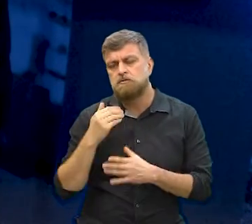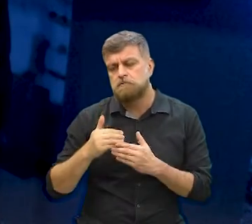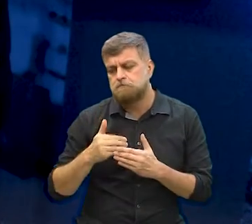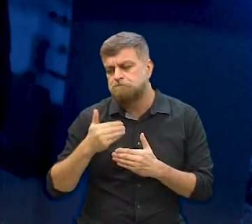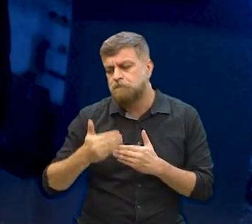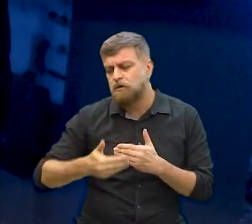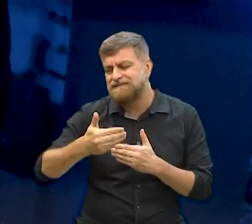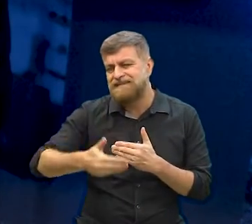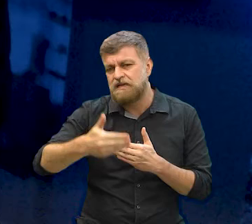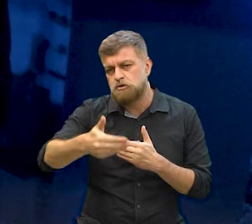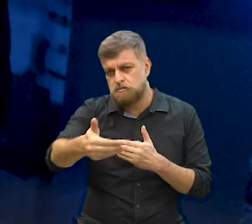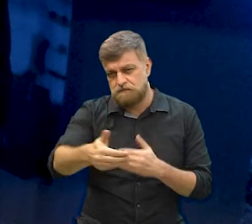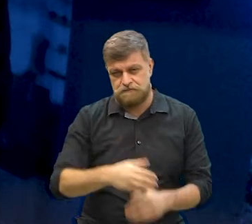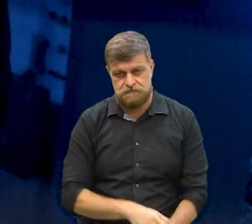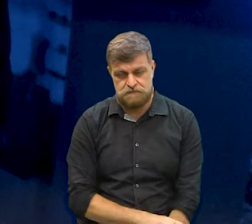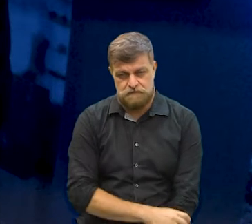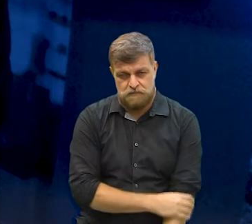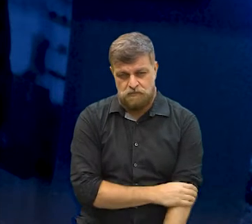processo?